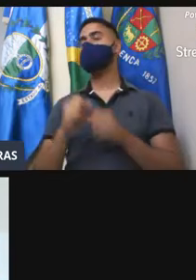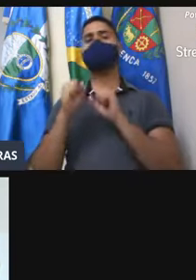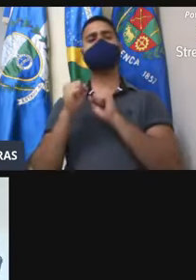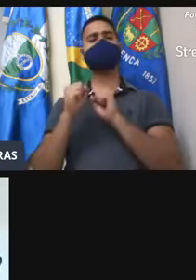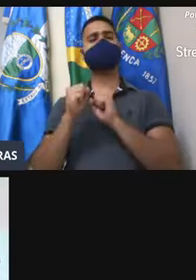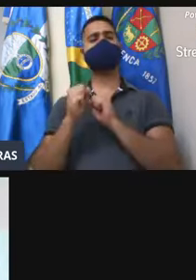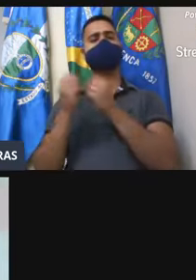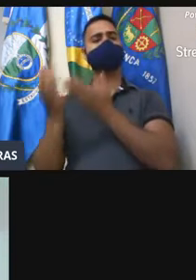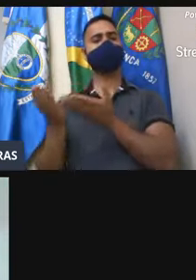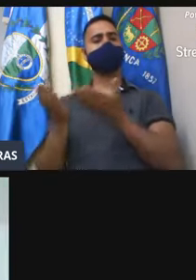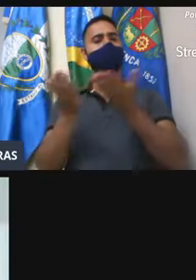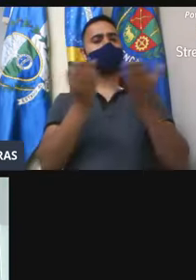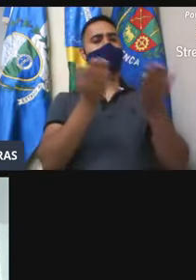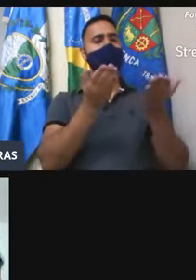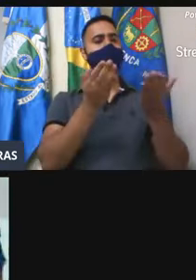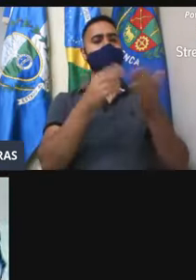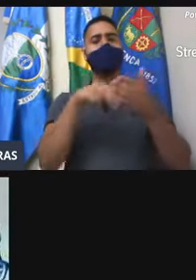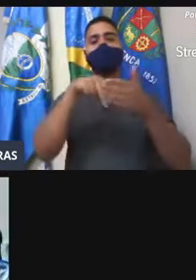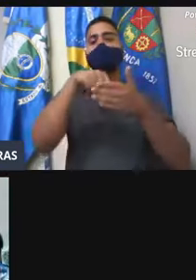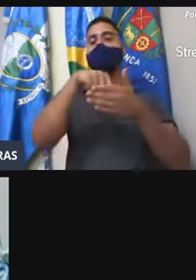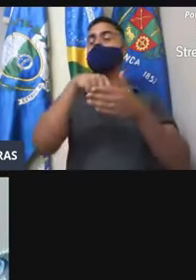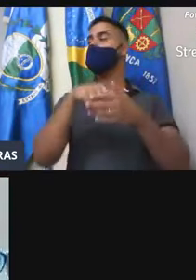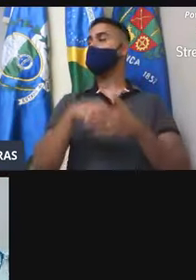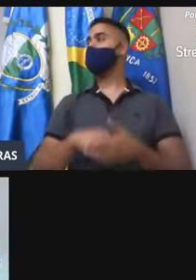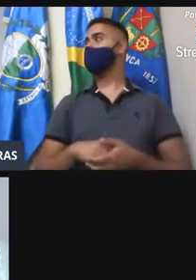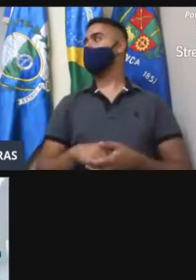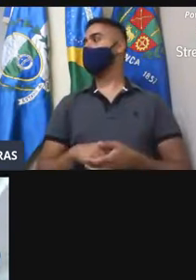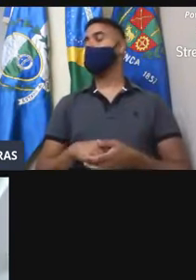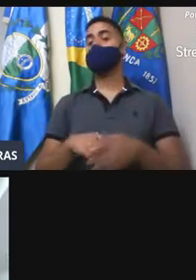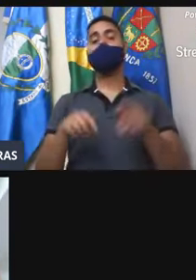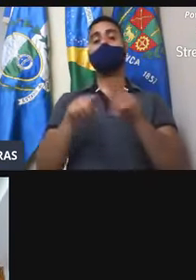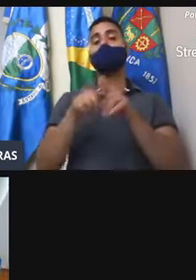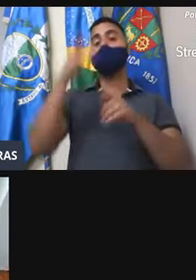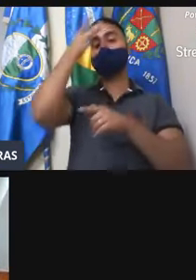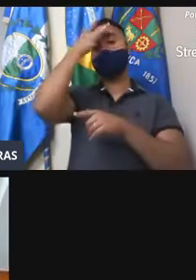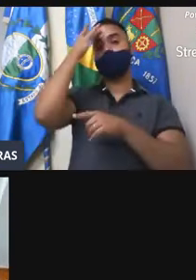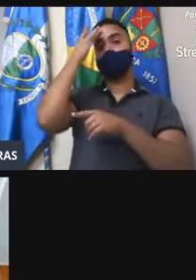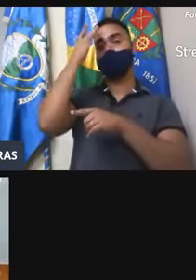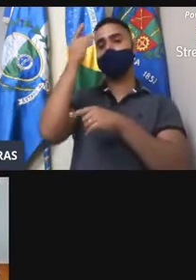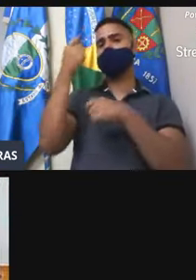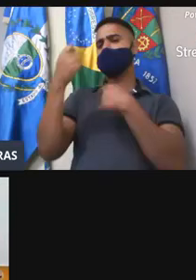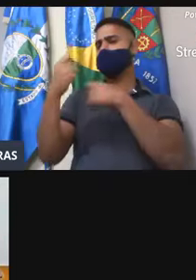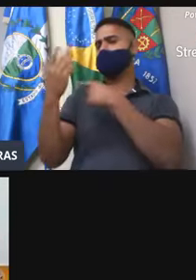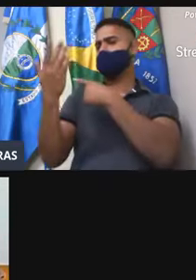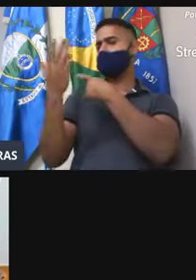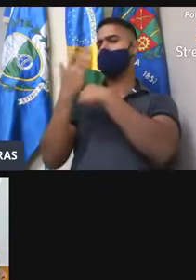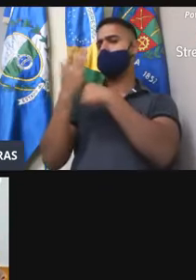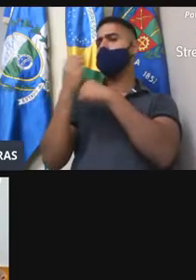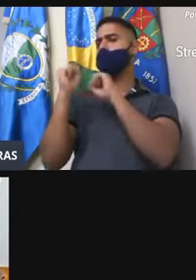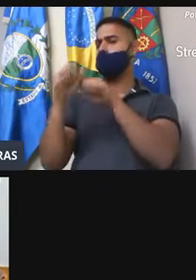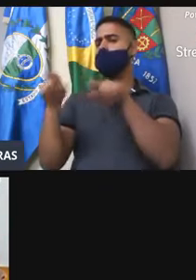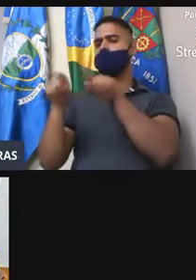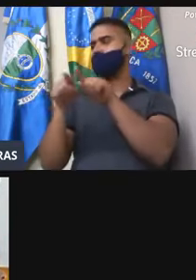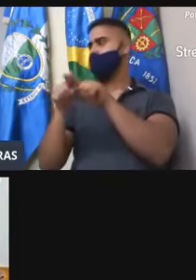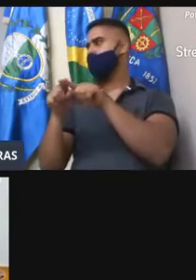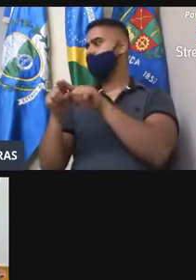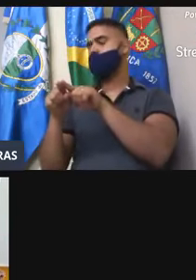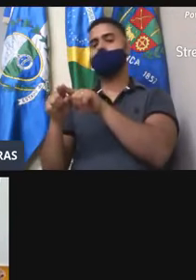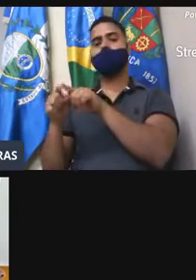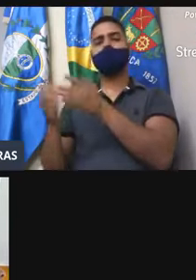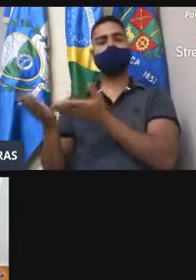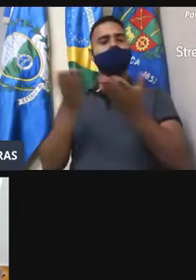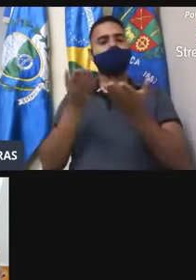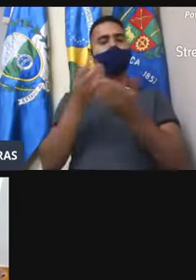à vontade e a assessoria que a senhora necessitar pode adentrar ao nosso